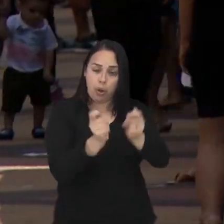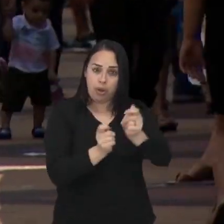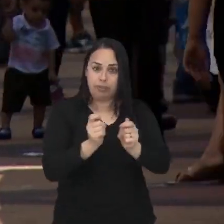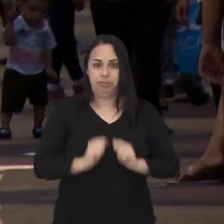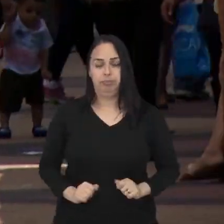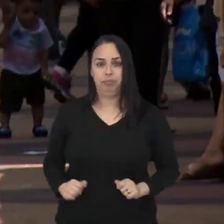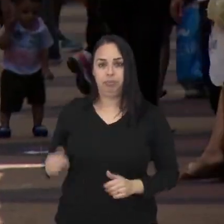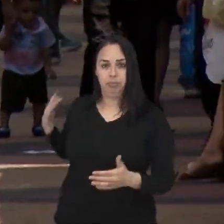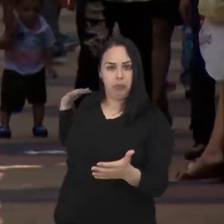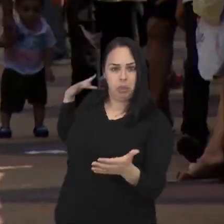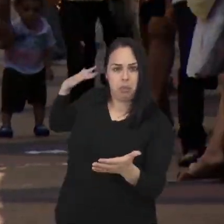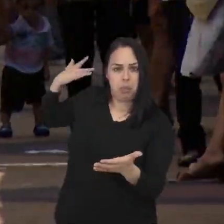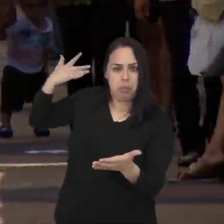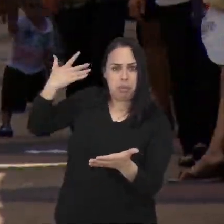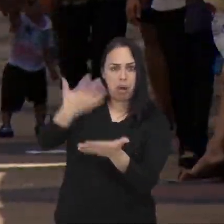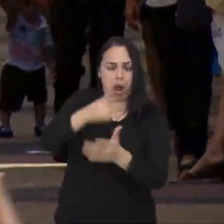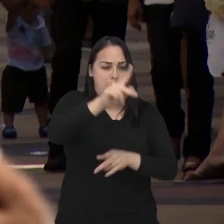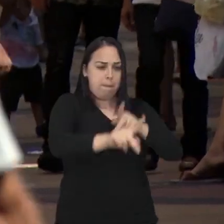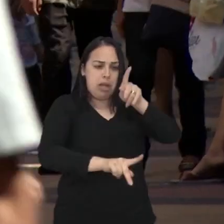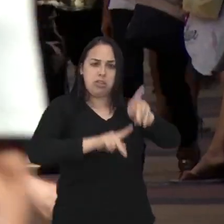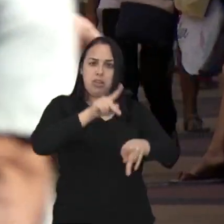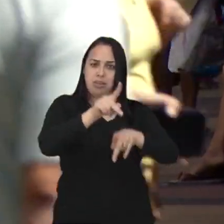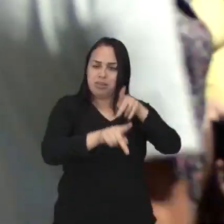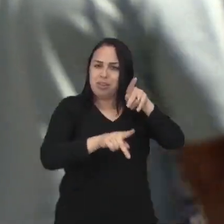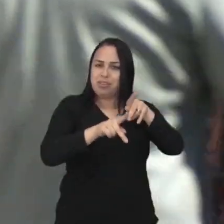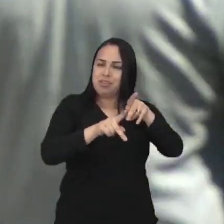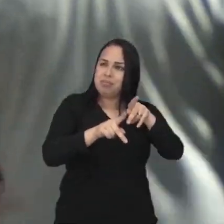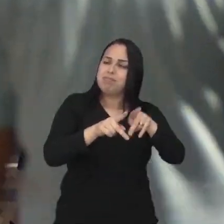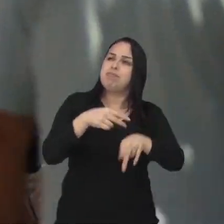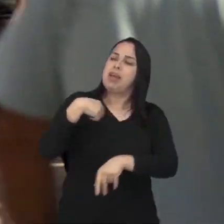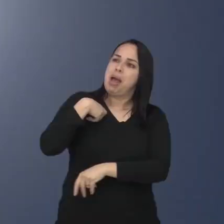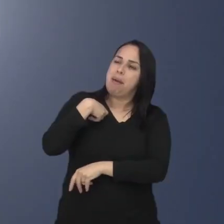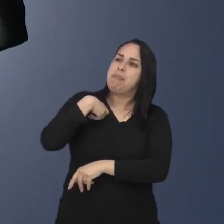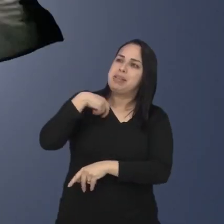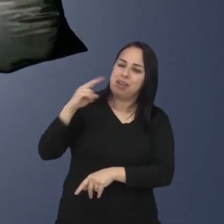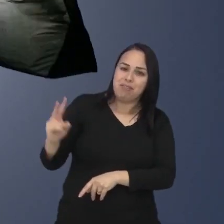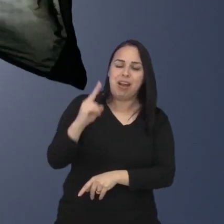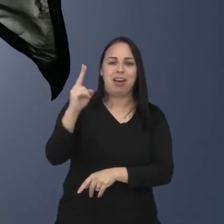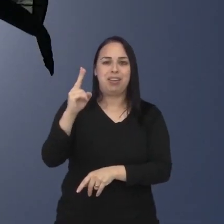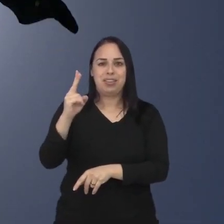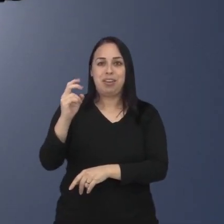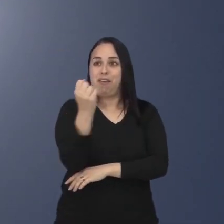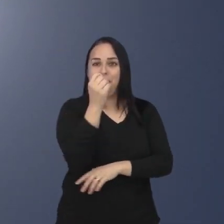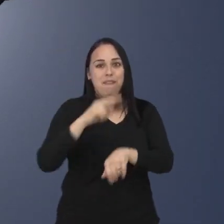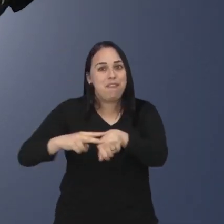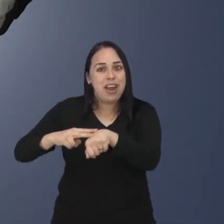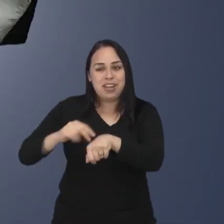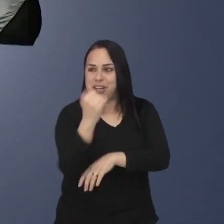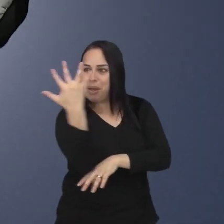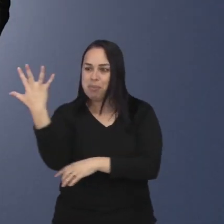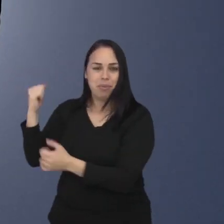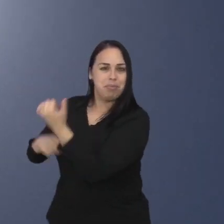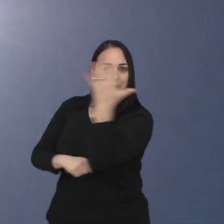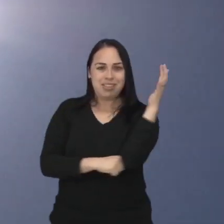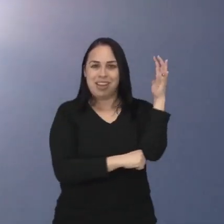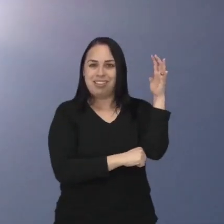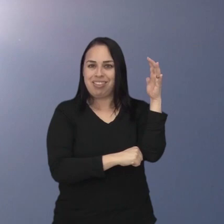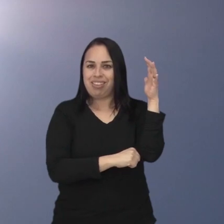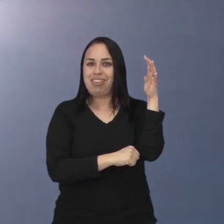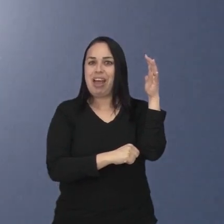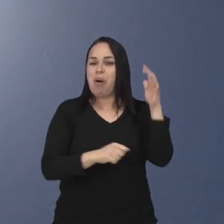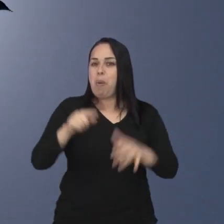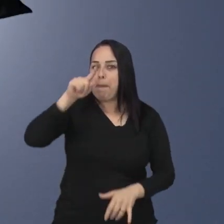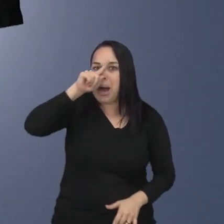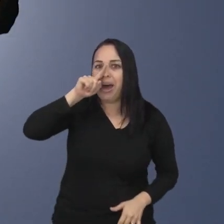tempo, coube ao próprio povo atribuir novos valores aos elementos da bandeira: verde das matas e florestas, amarelo das